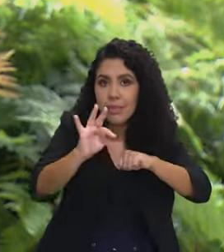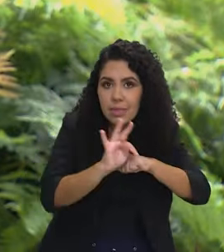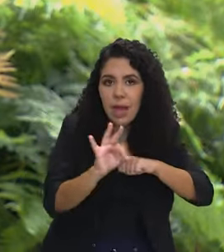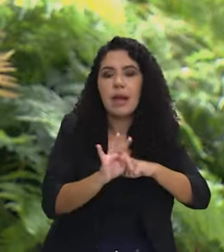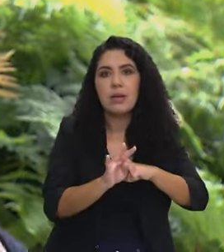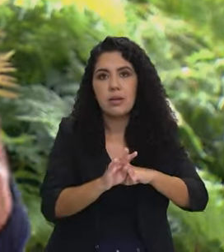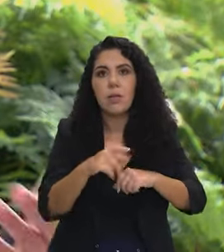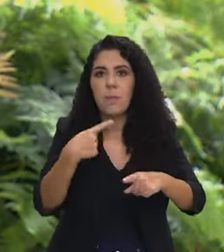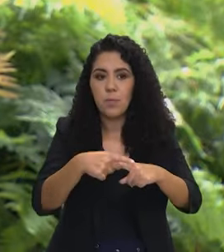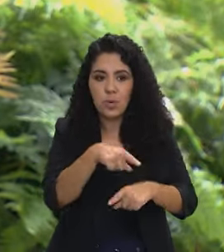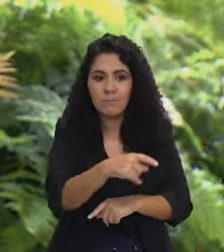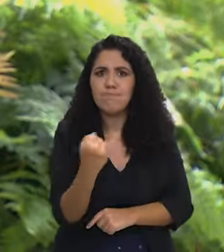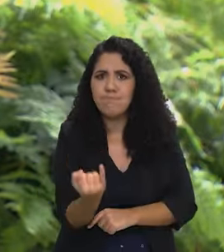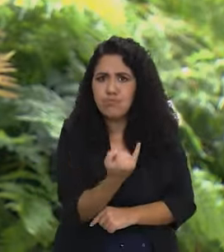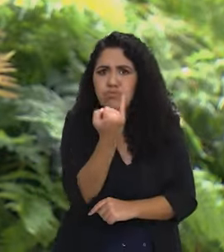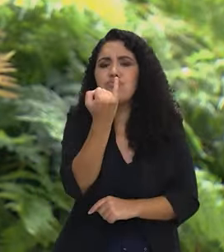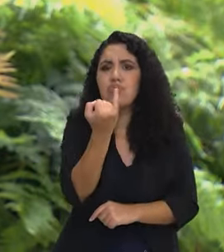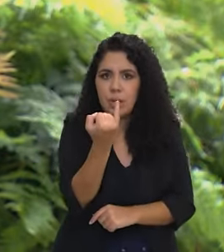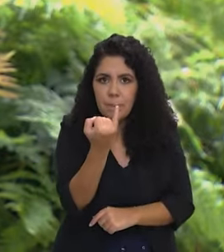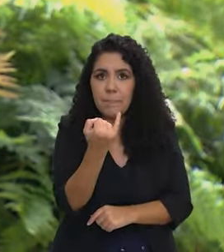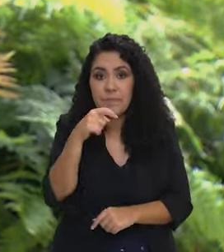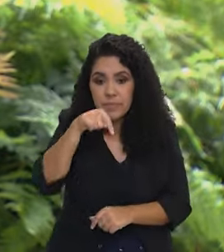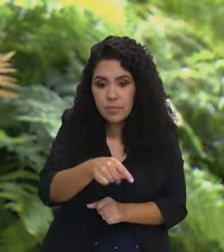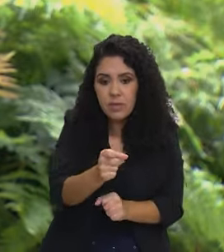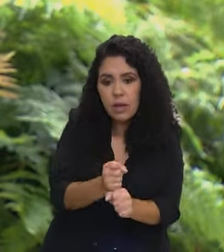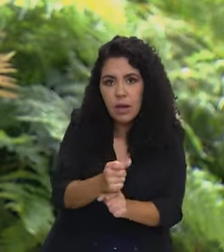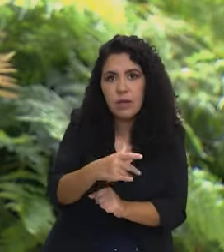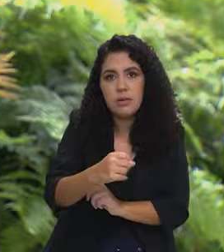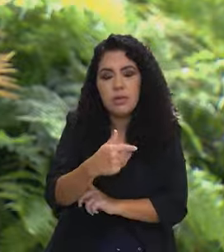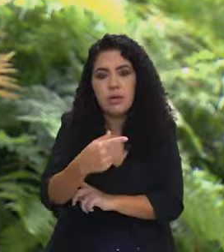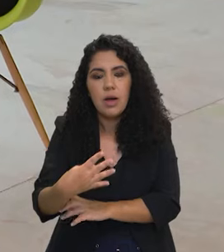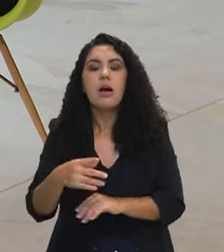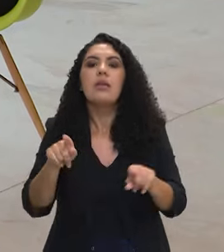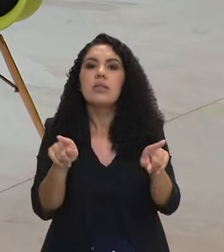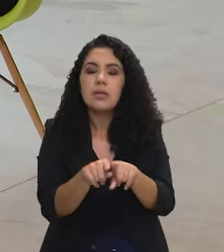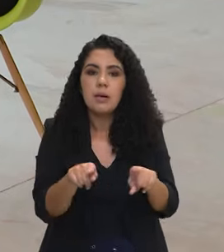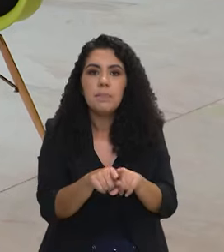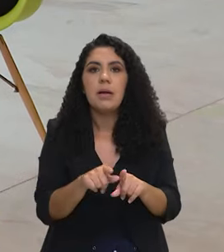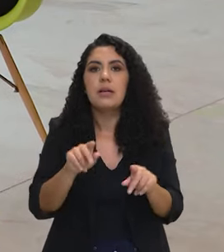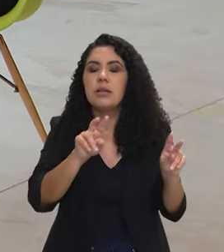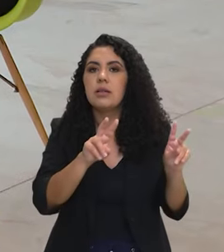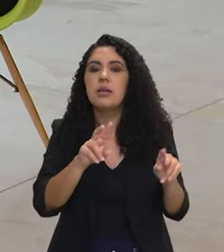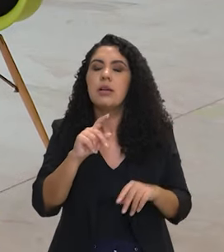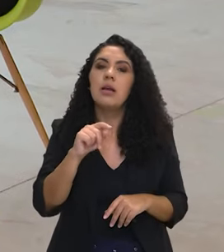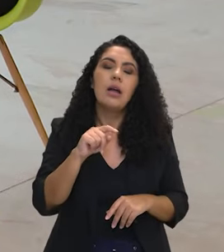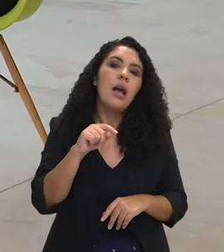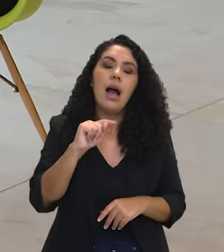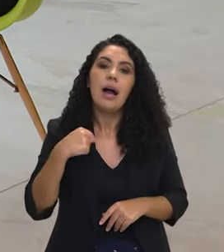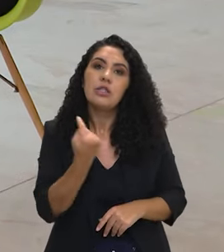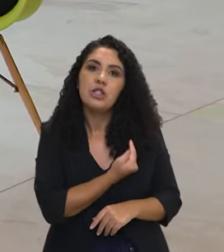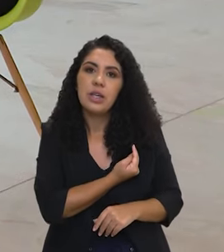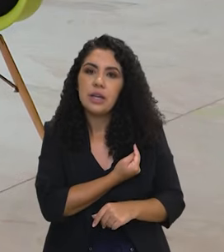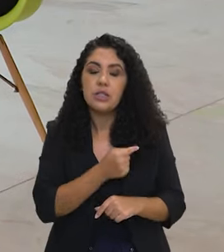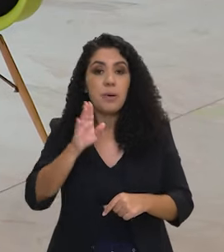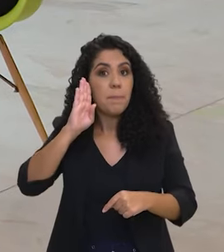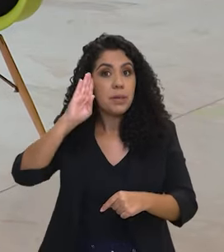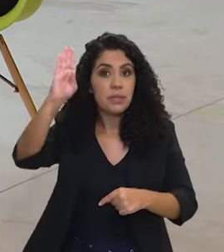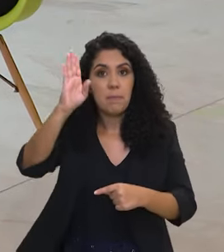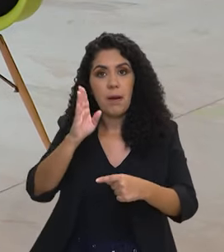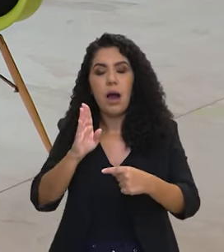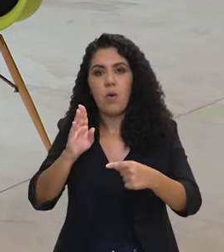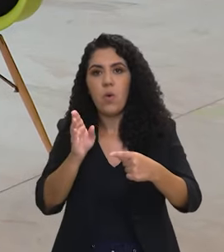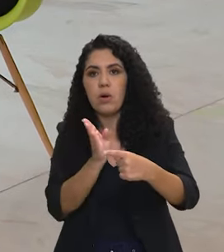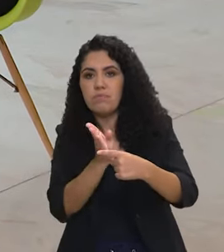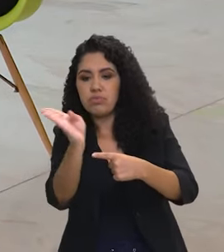o primeiro pela importância que a gente atribui, em janeiro desse ano. No grupo técnico de empoderamento das mulheres, a gente vai trabalhar três